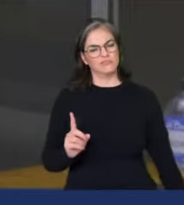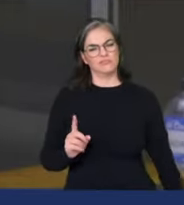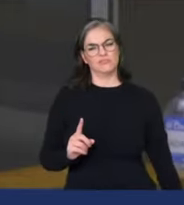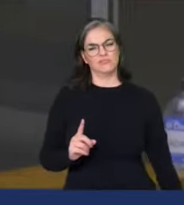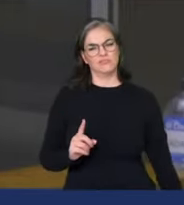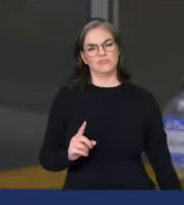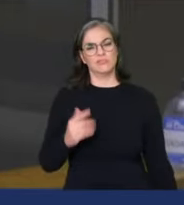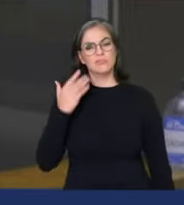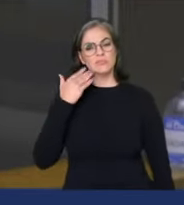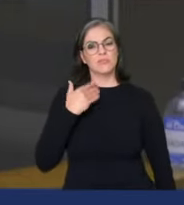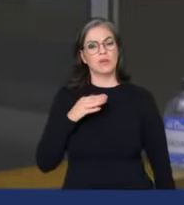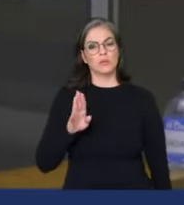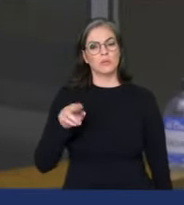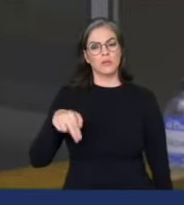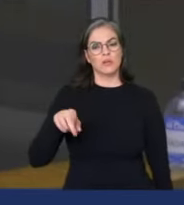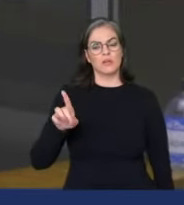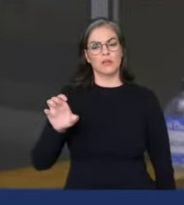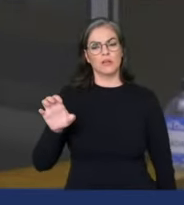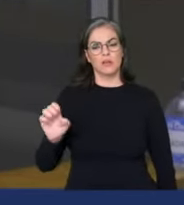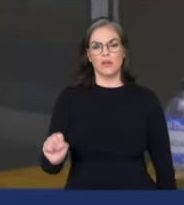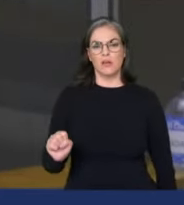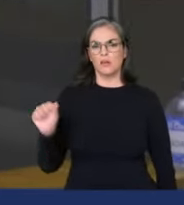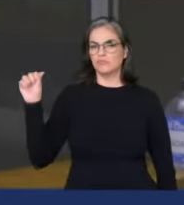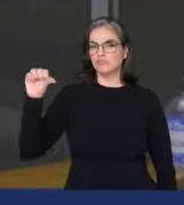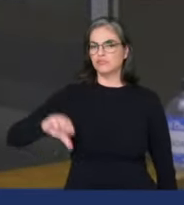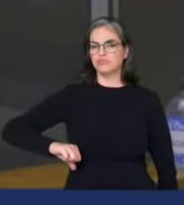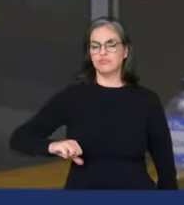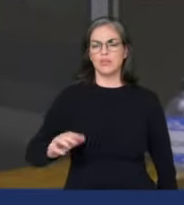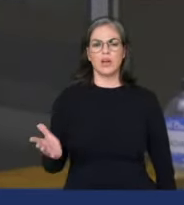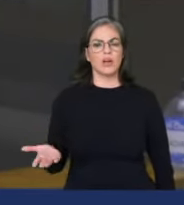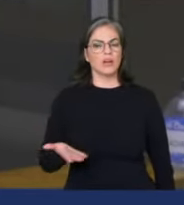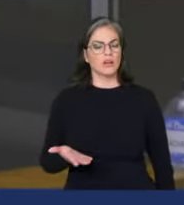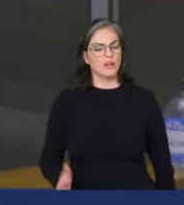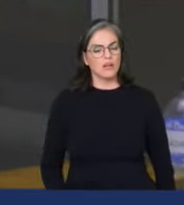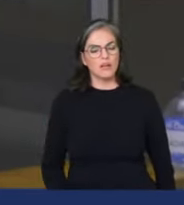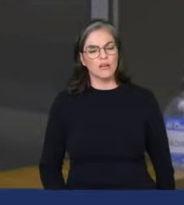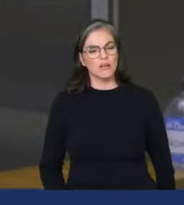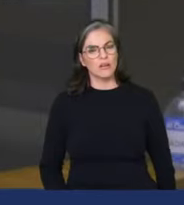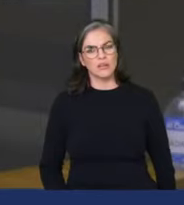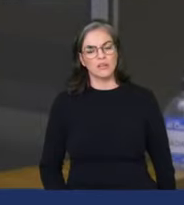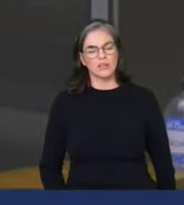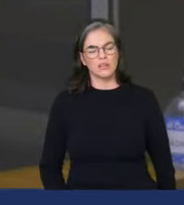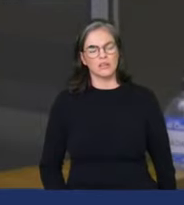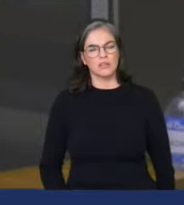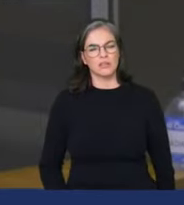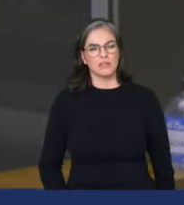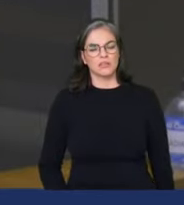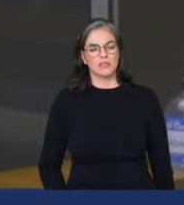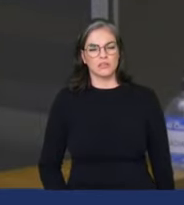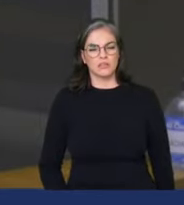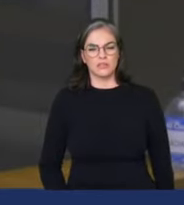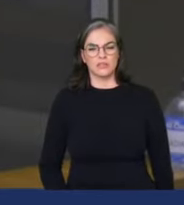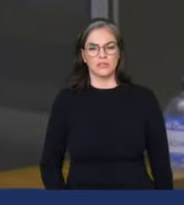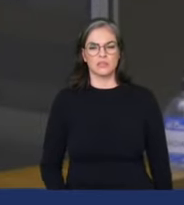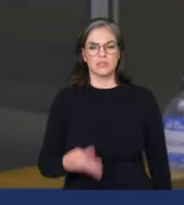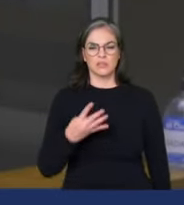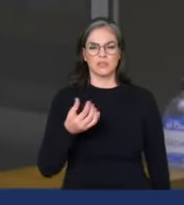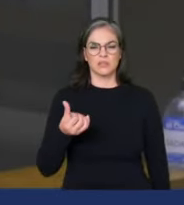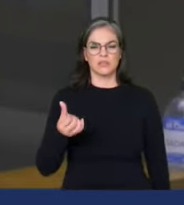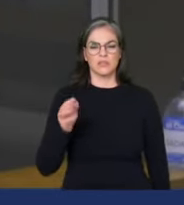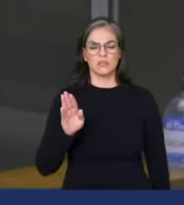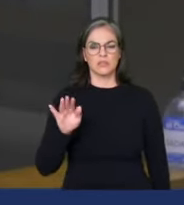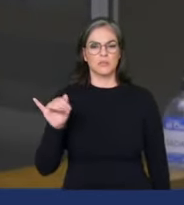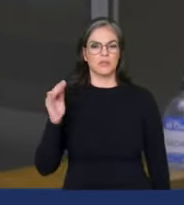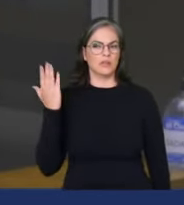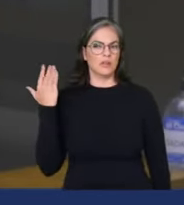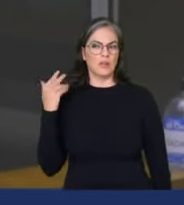BNDES, que colocaram o BNDES como qualquer coisa. Aqui a gente tem que fazer o quê? Pegar aqui 46 bilhões, que é o que eu ouvi dizer